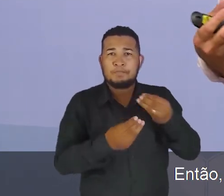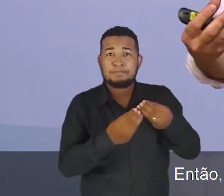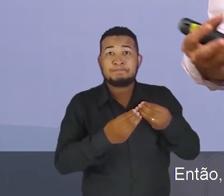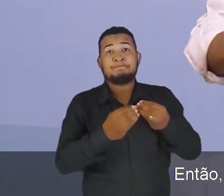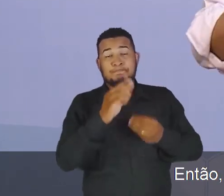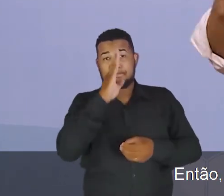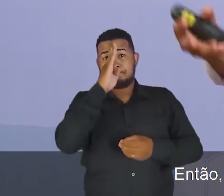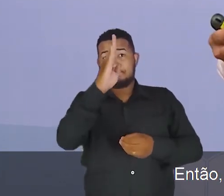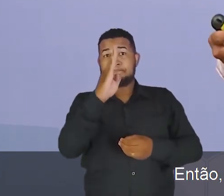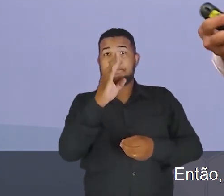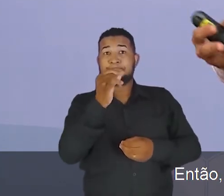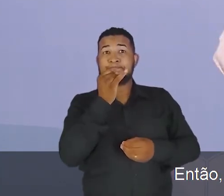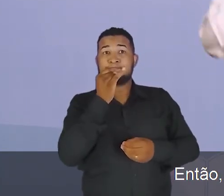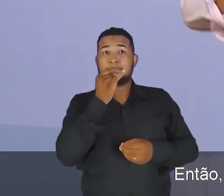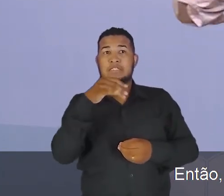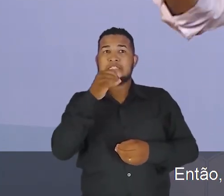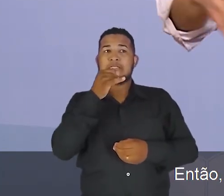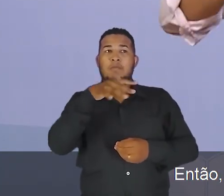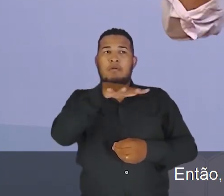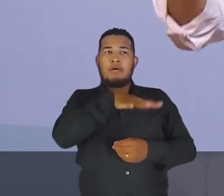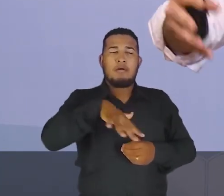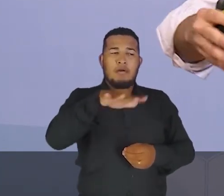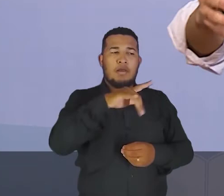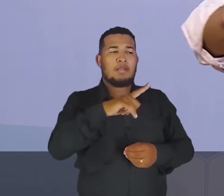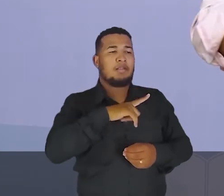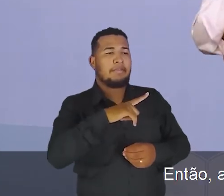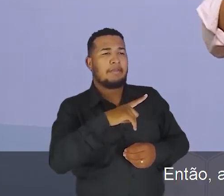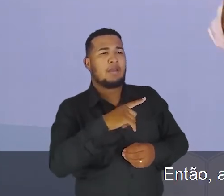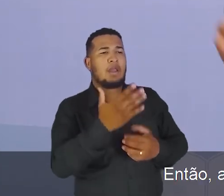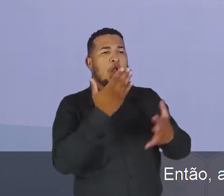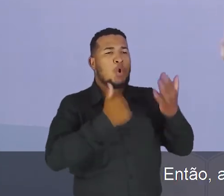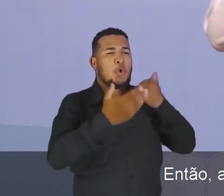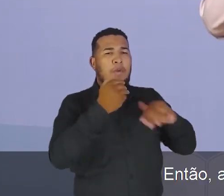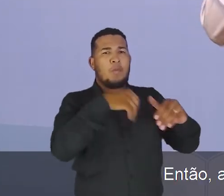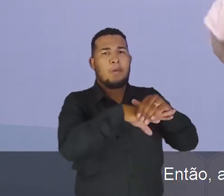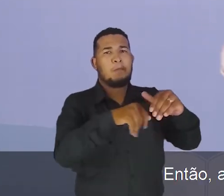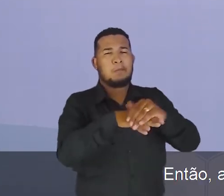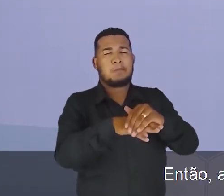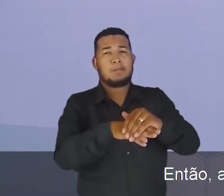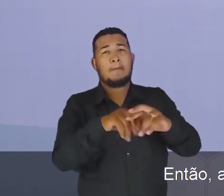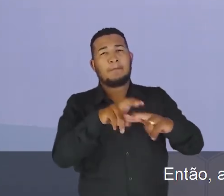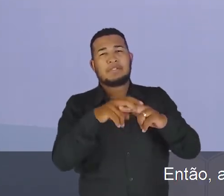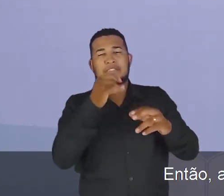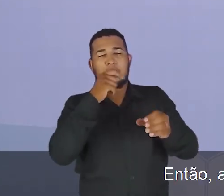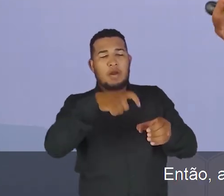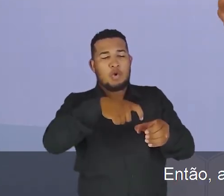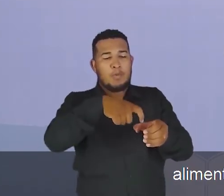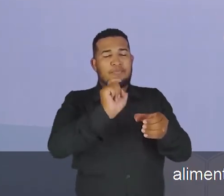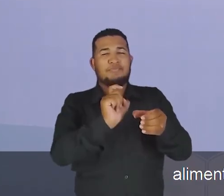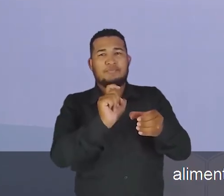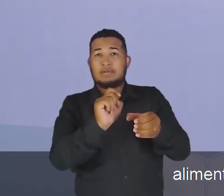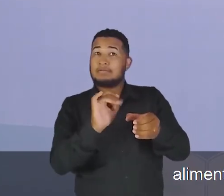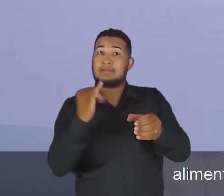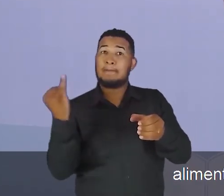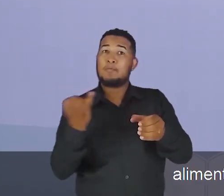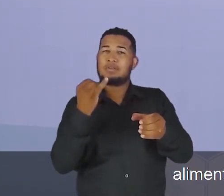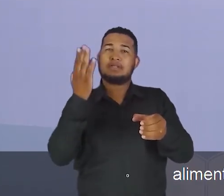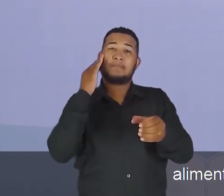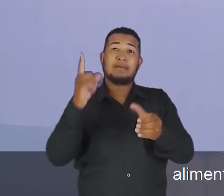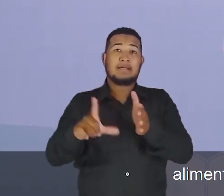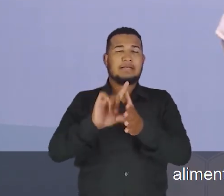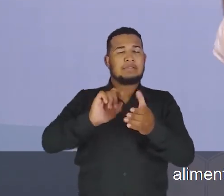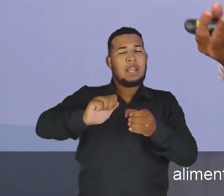você pode encontrar isso aí em depósitos de alimento, né? Então, antes de abrir uma latinha de refrigerante, de consumir um alimento, é importante que